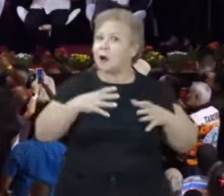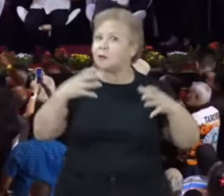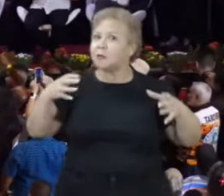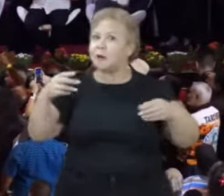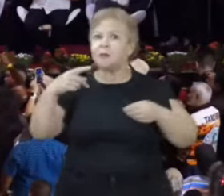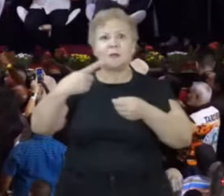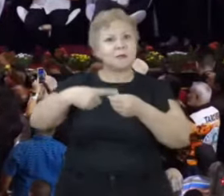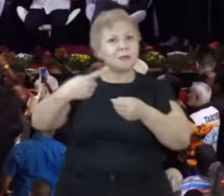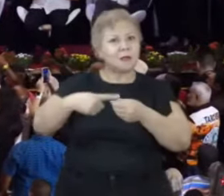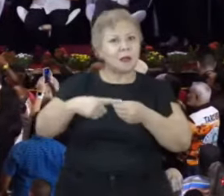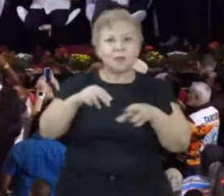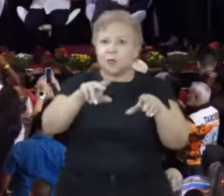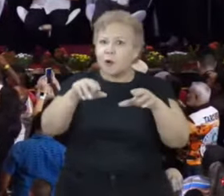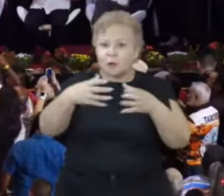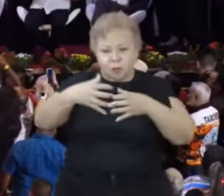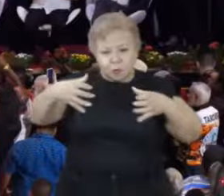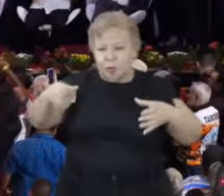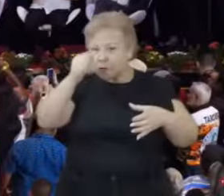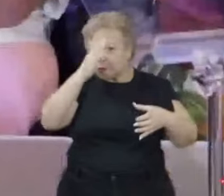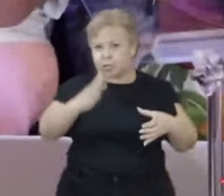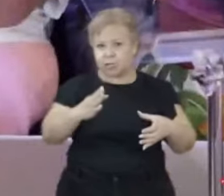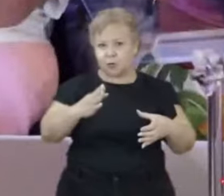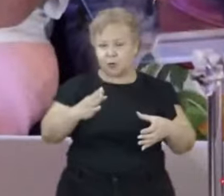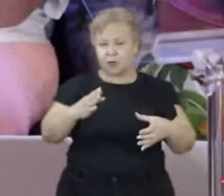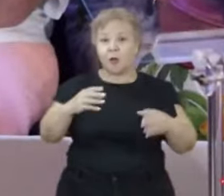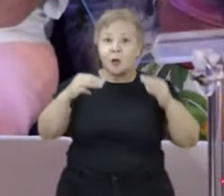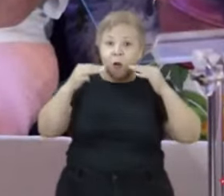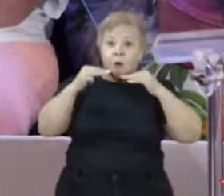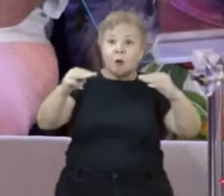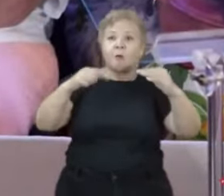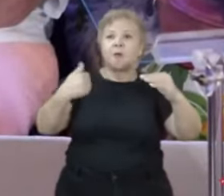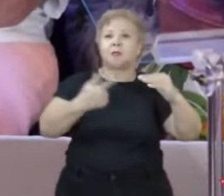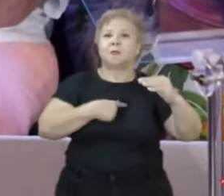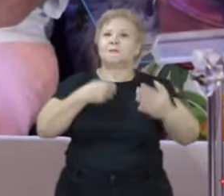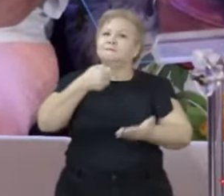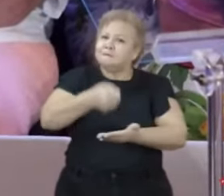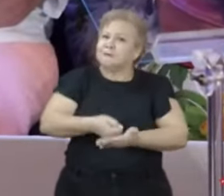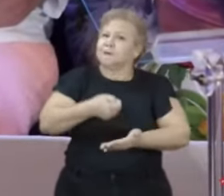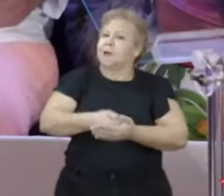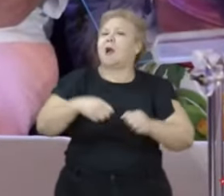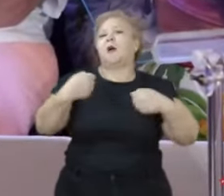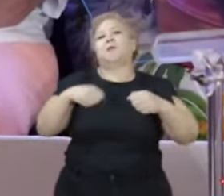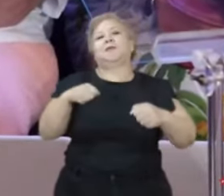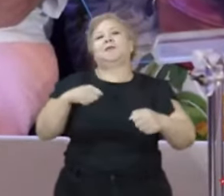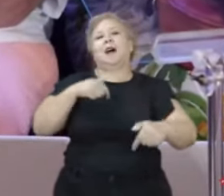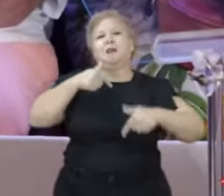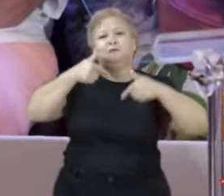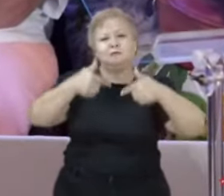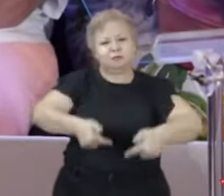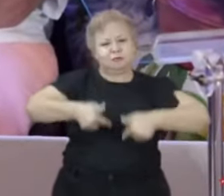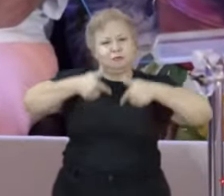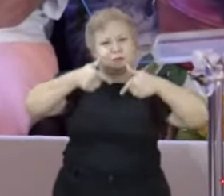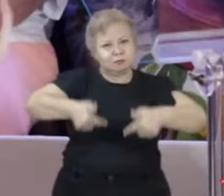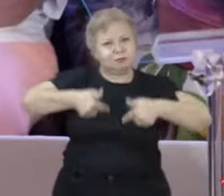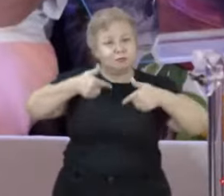Brasil. A missão vai exigir empenho coletivo,